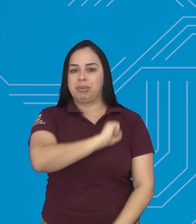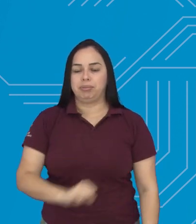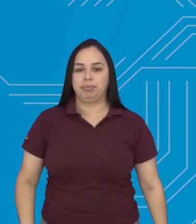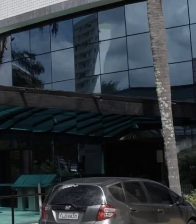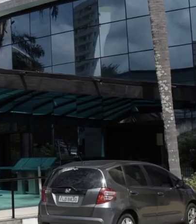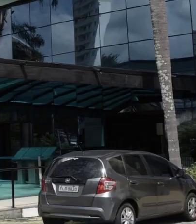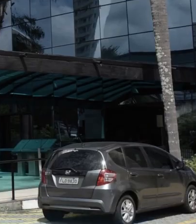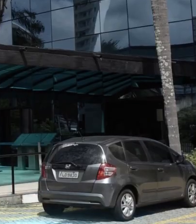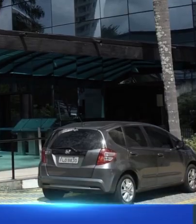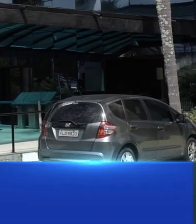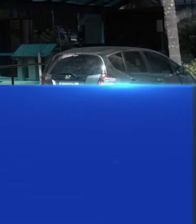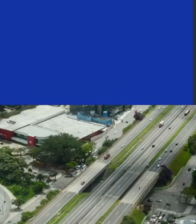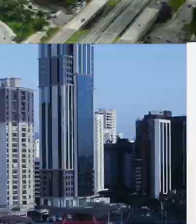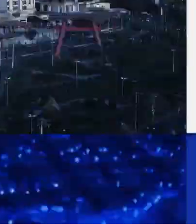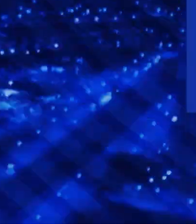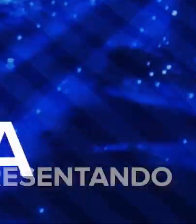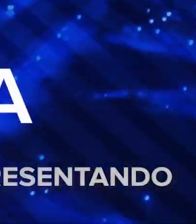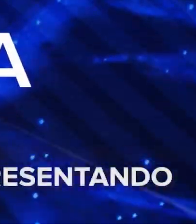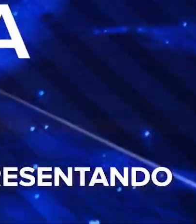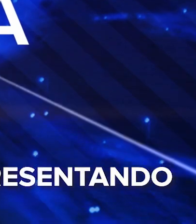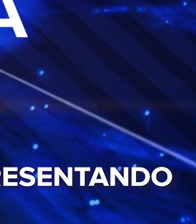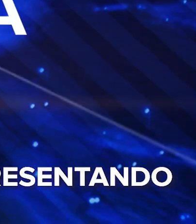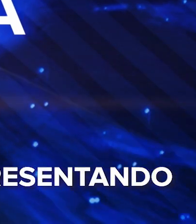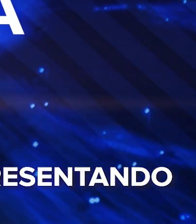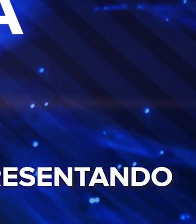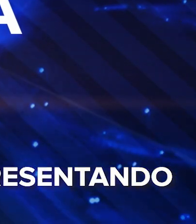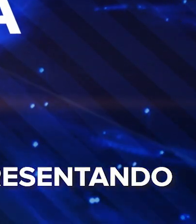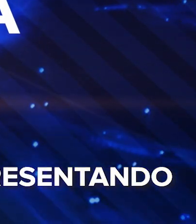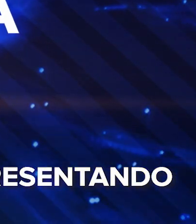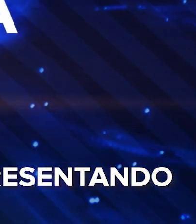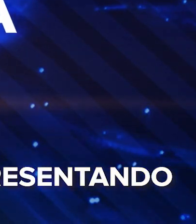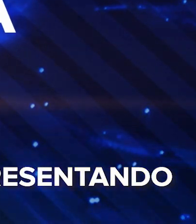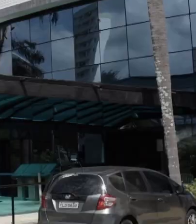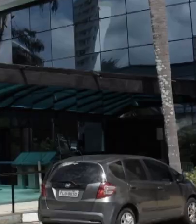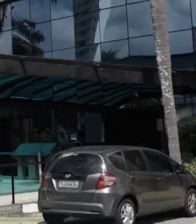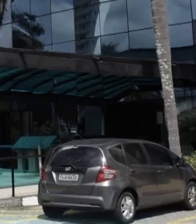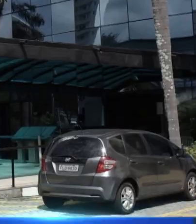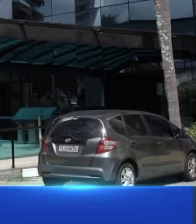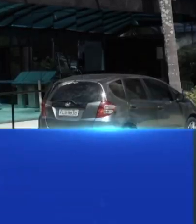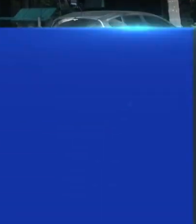Machado, também esteve presente na cerimônia e reforçou o